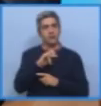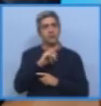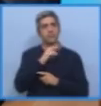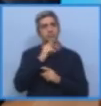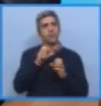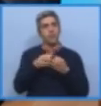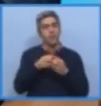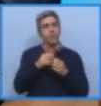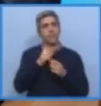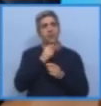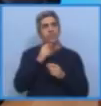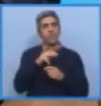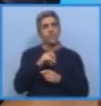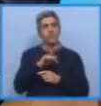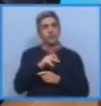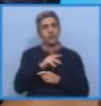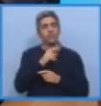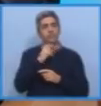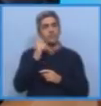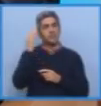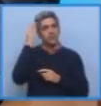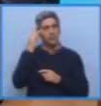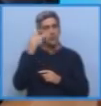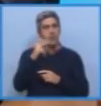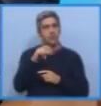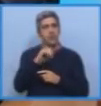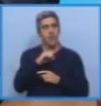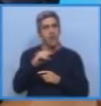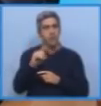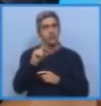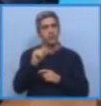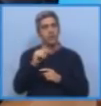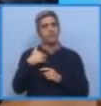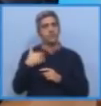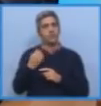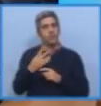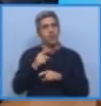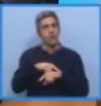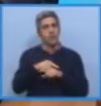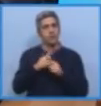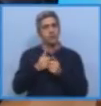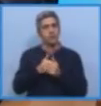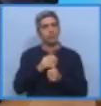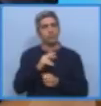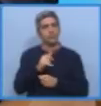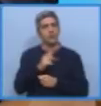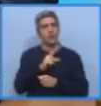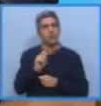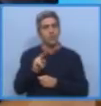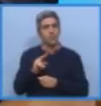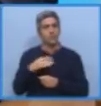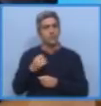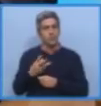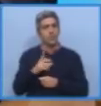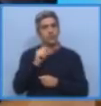Padres Monfortinos. É pároco na Póvoa de Santo Adrião e foi missionário da Misericórdia durante o Jubileu da Misericórdia. Está